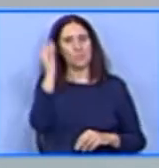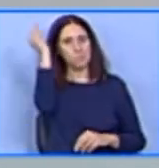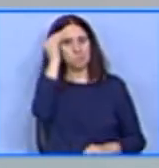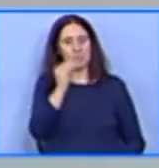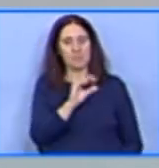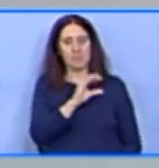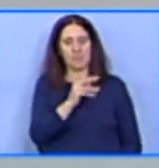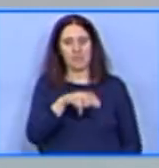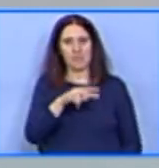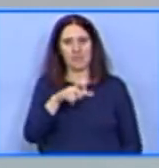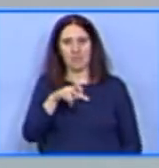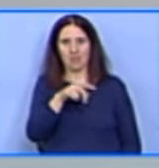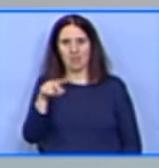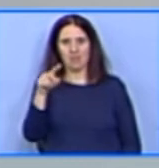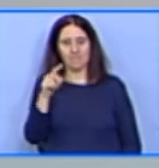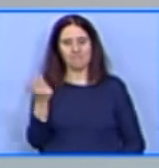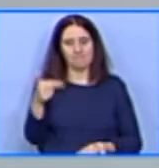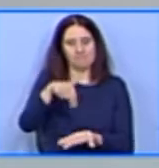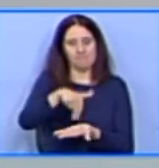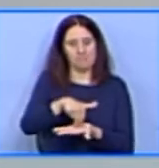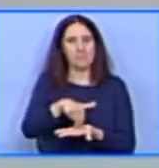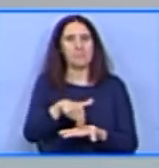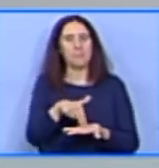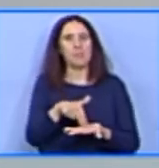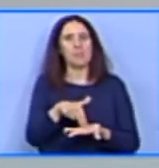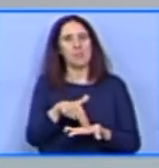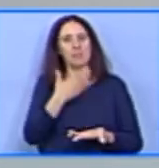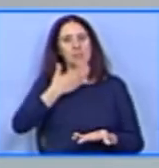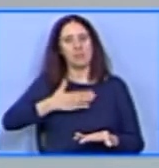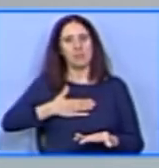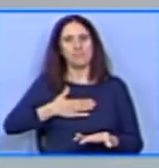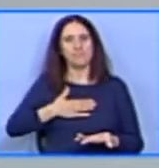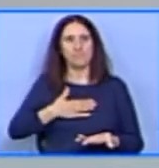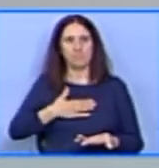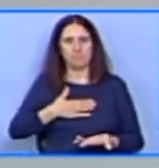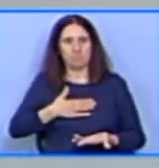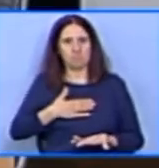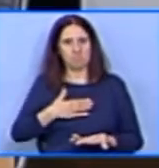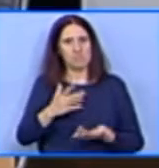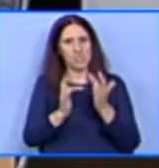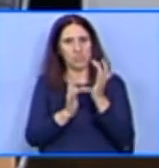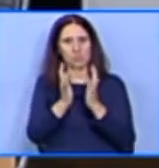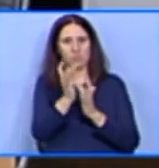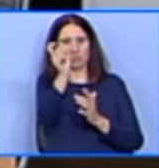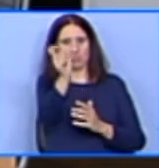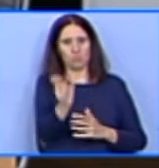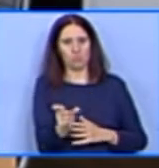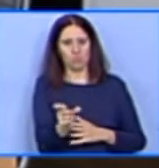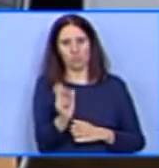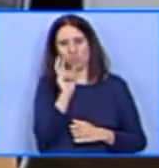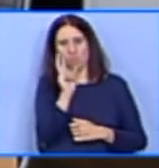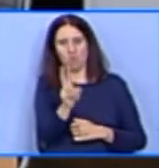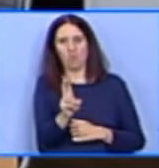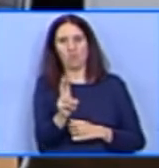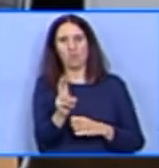aqui surge e de alguma forma nos leva a olhar um Jesus que leva a